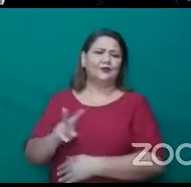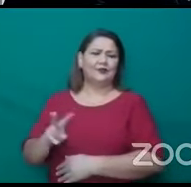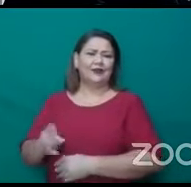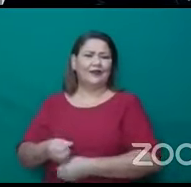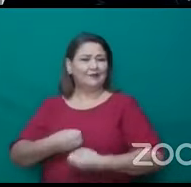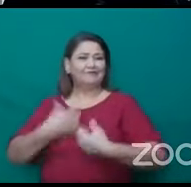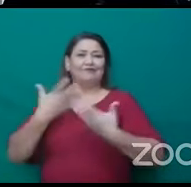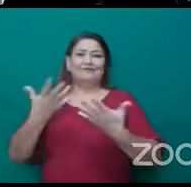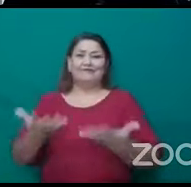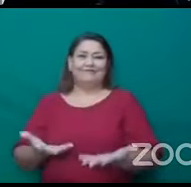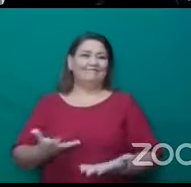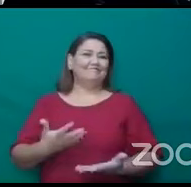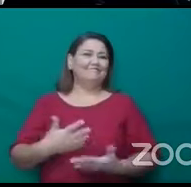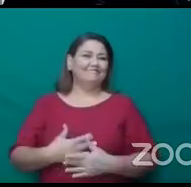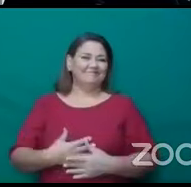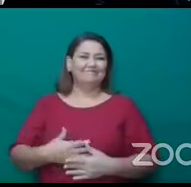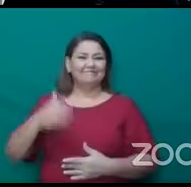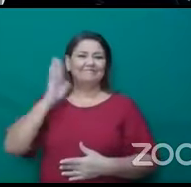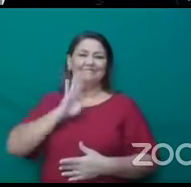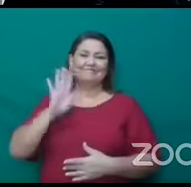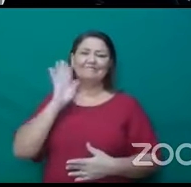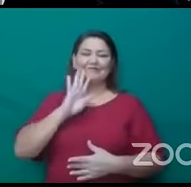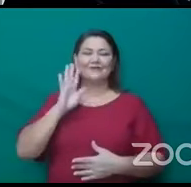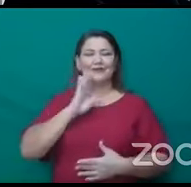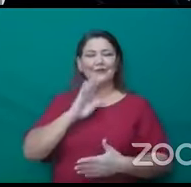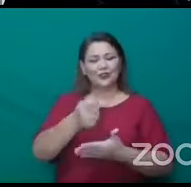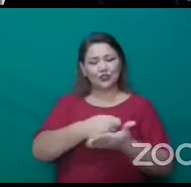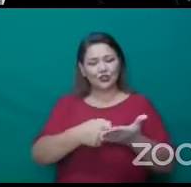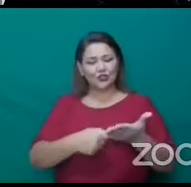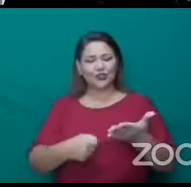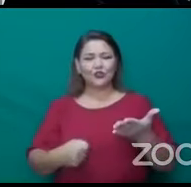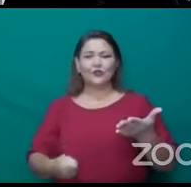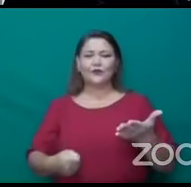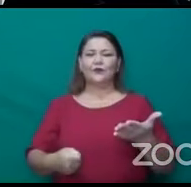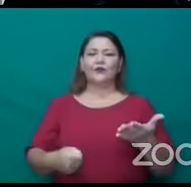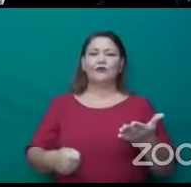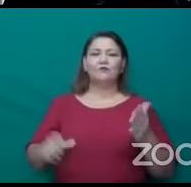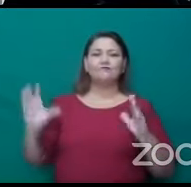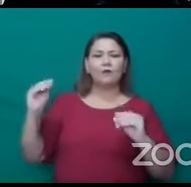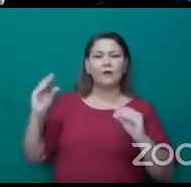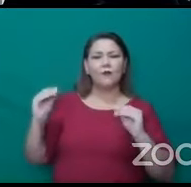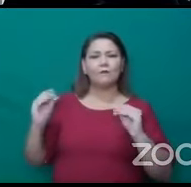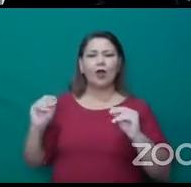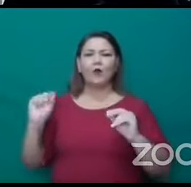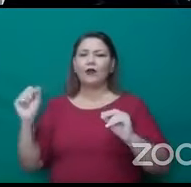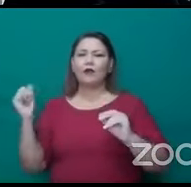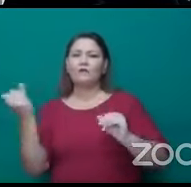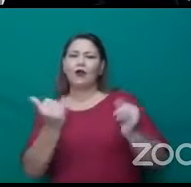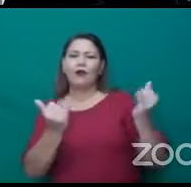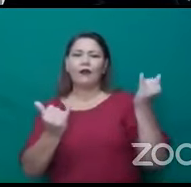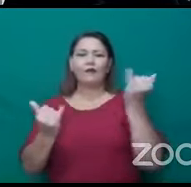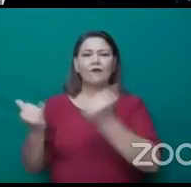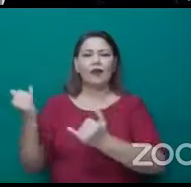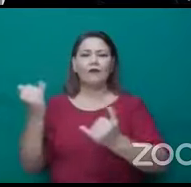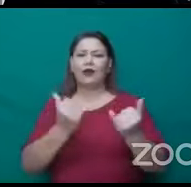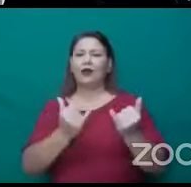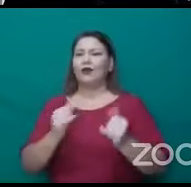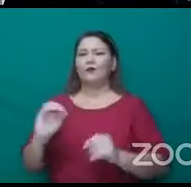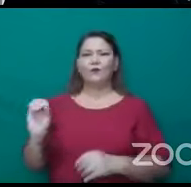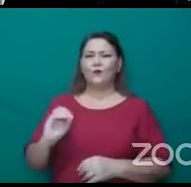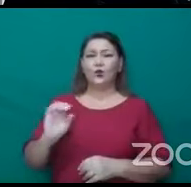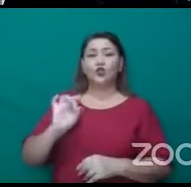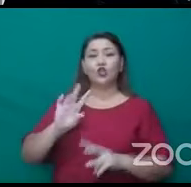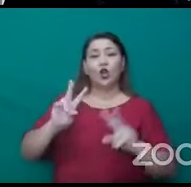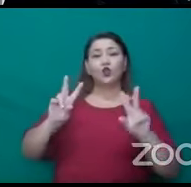espontânea, assim. E quando eu escrevi o roteiro, eu não escrevi as falas diretas. Eu dava só o assunto